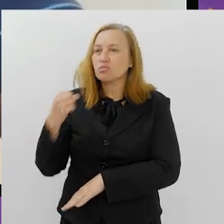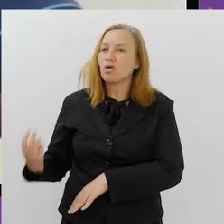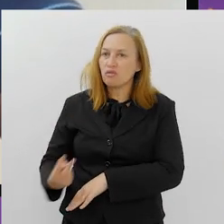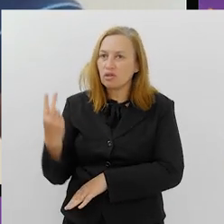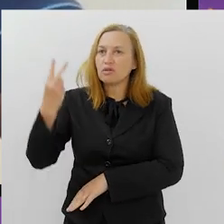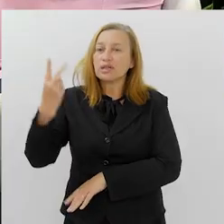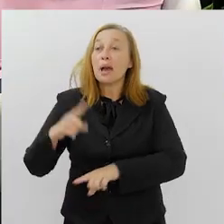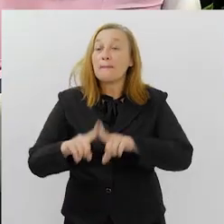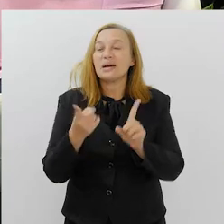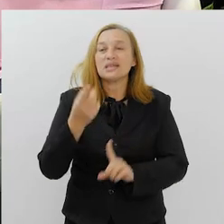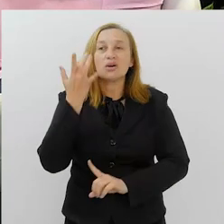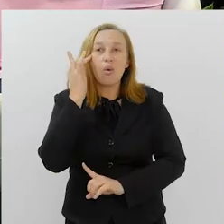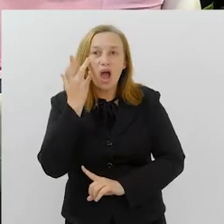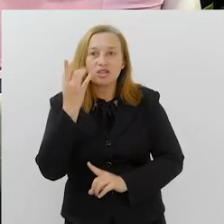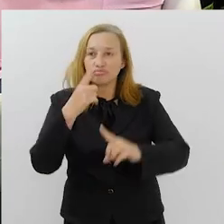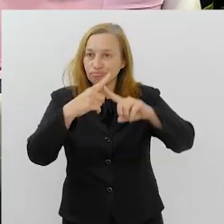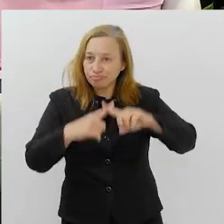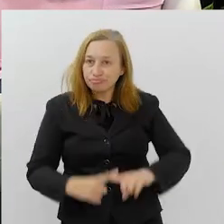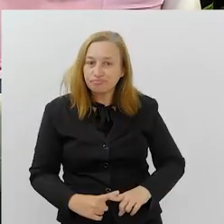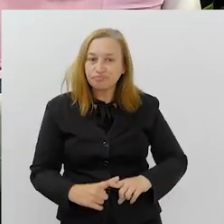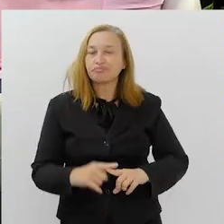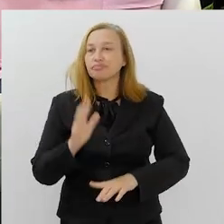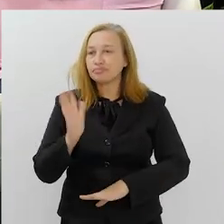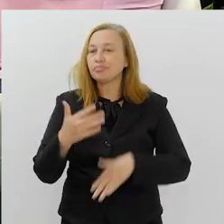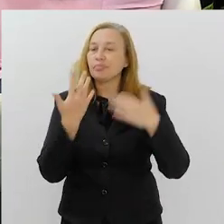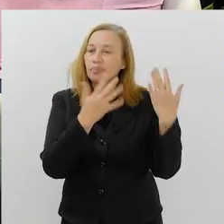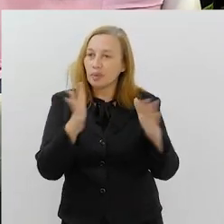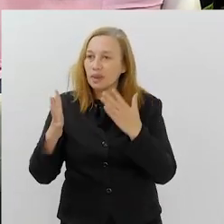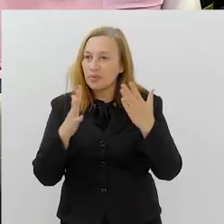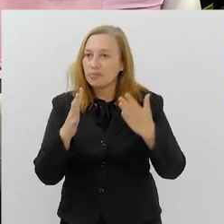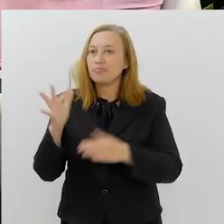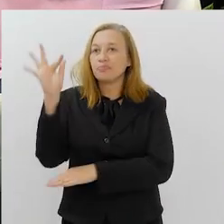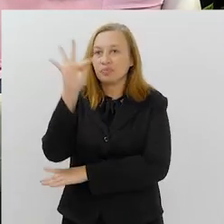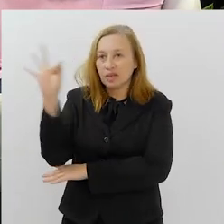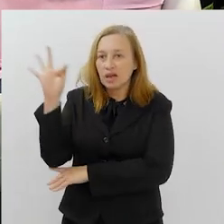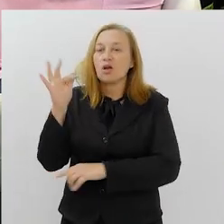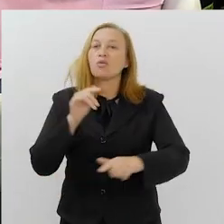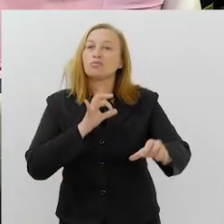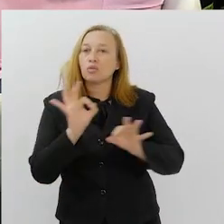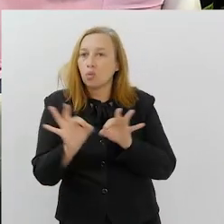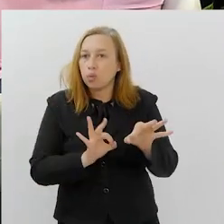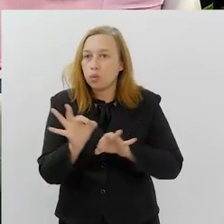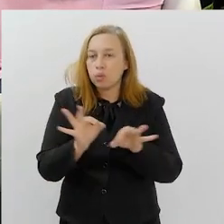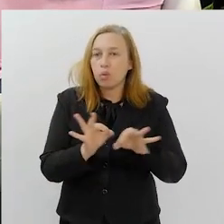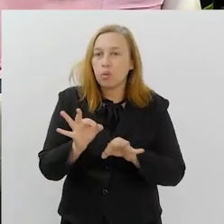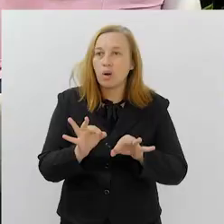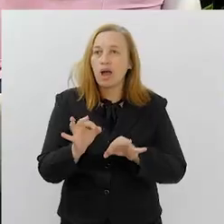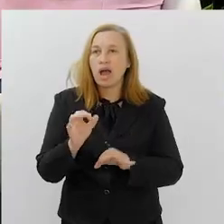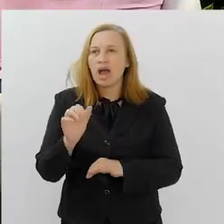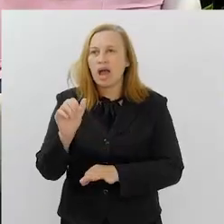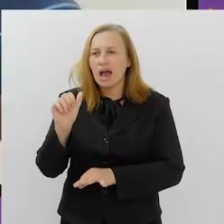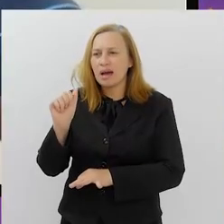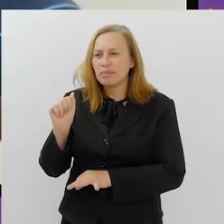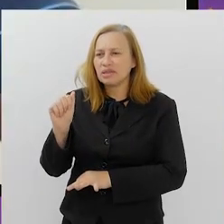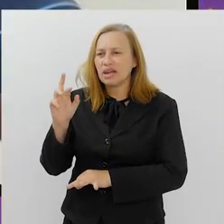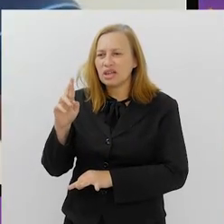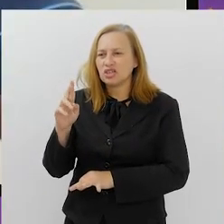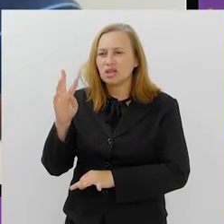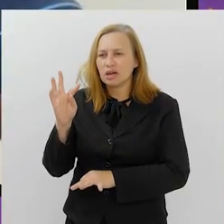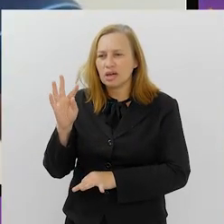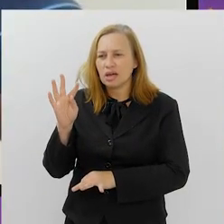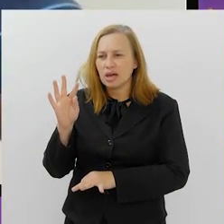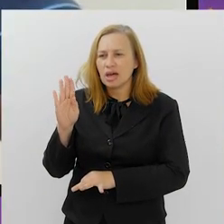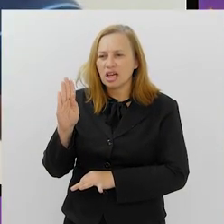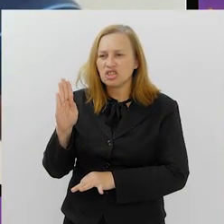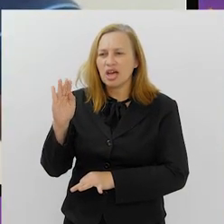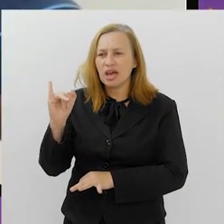Rio de Janeiro. Mas eu acho que com o campeonato, elogiando já também a federação, um campeonato muito bem organizado. A arbitragem, para mim, top. Né?